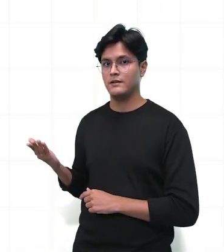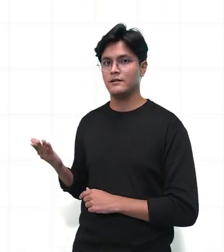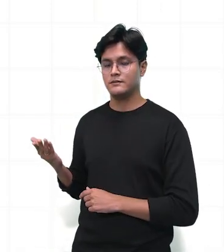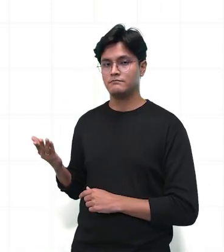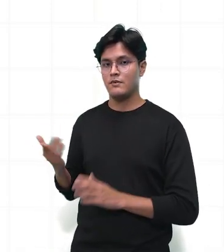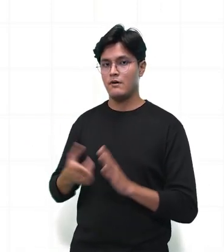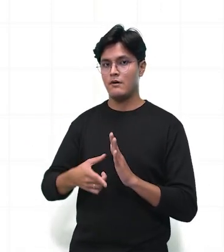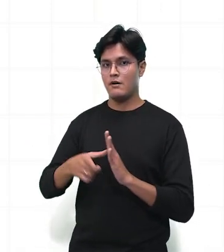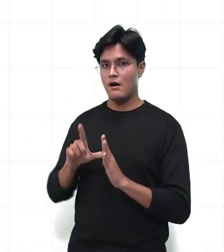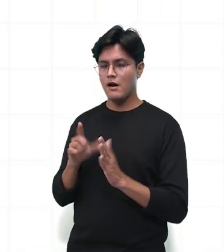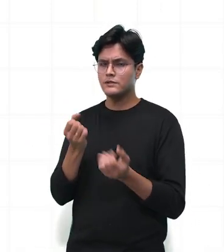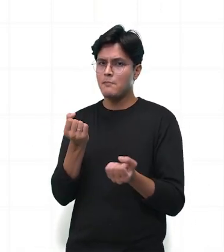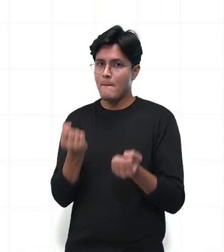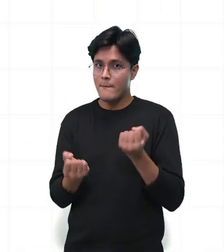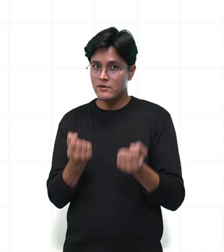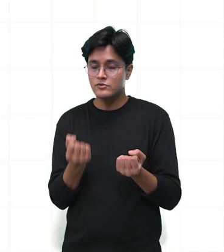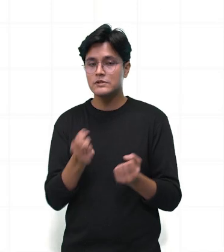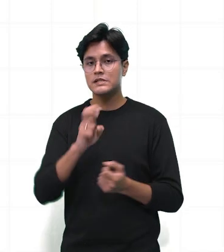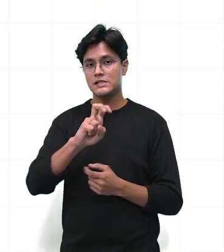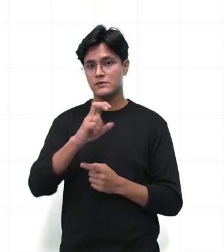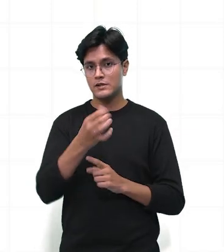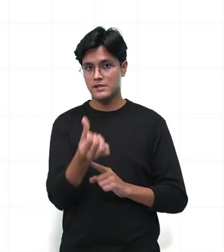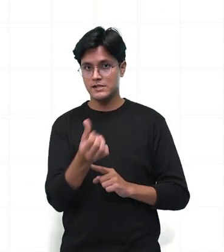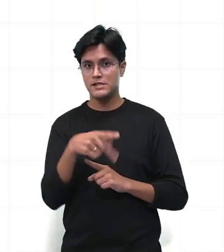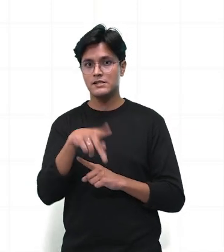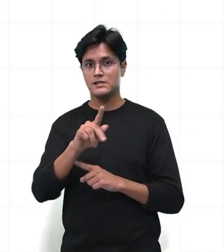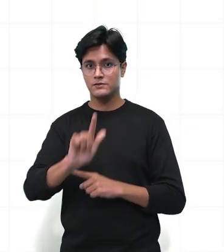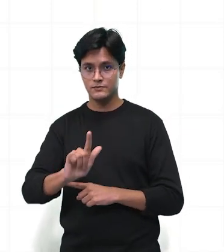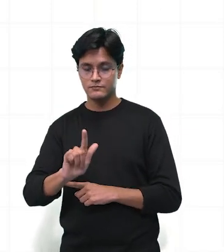pesava 56 quilos.